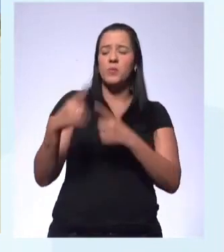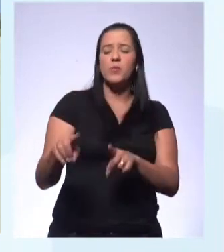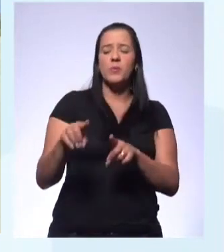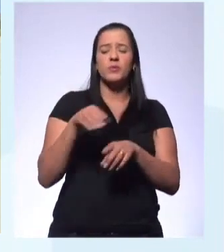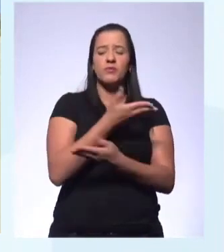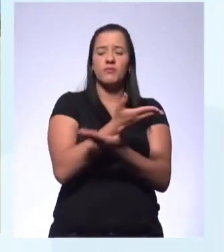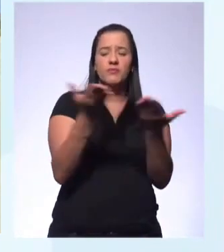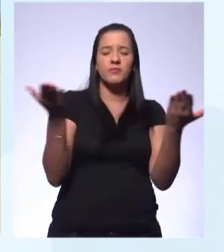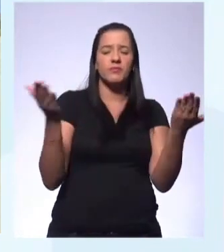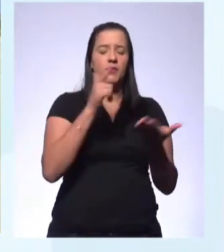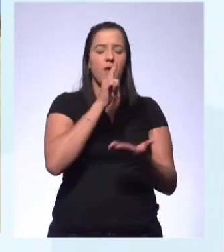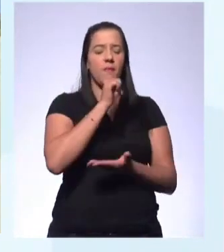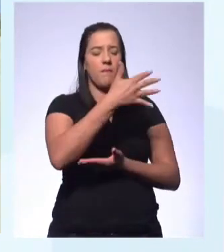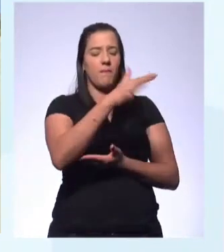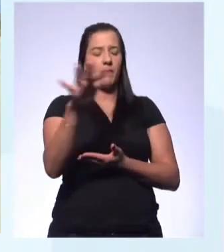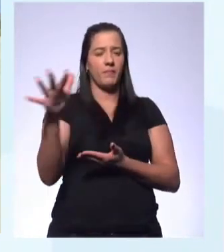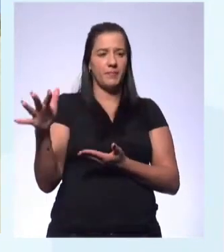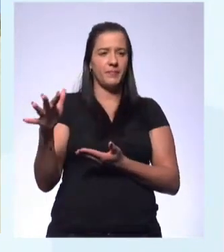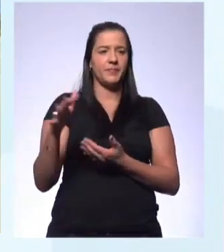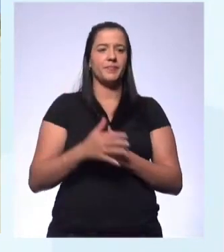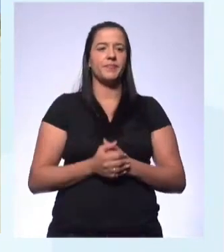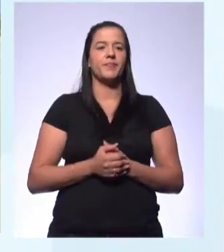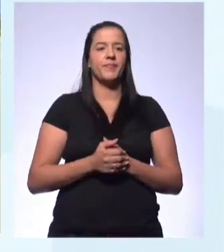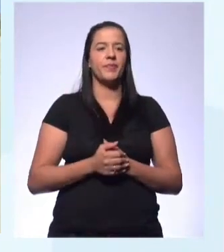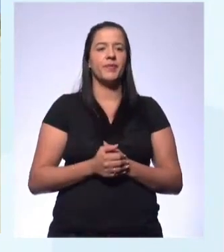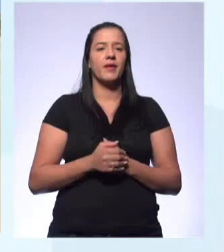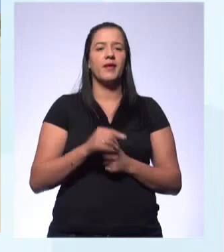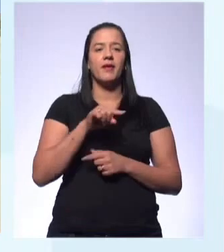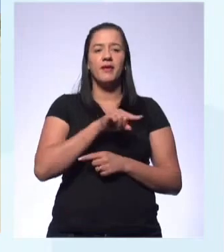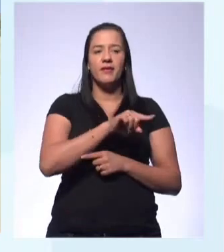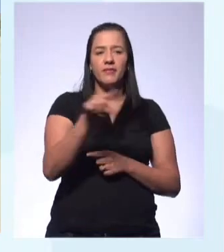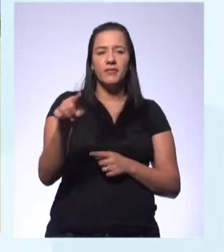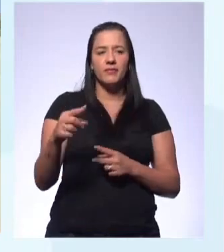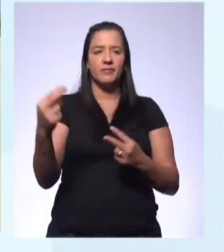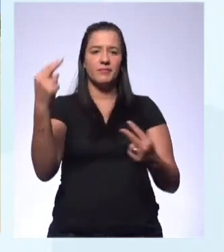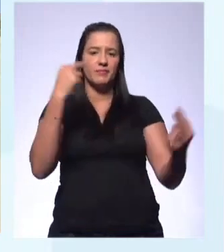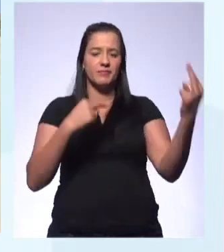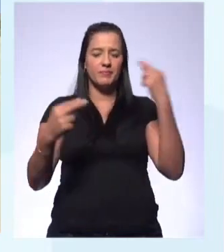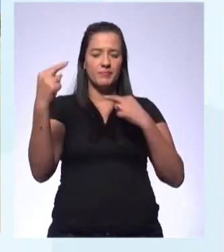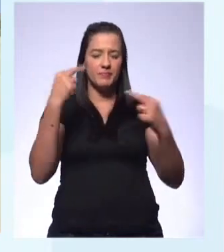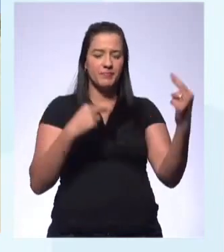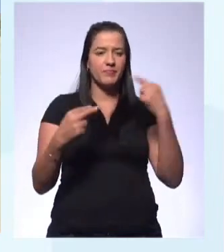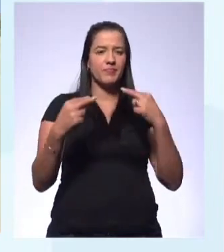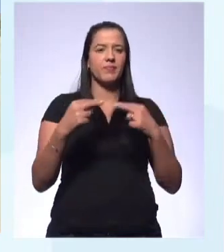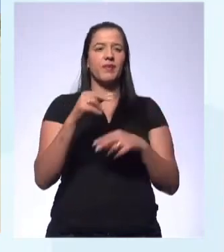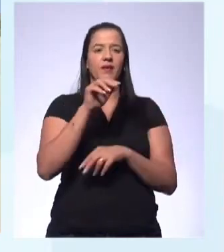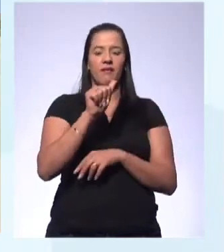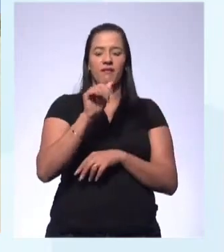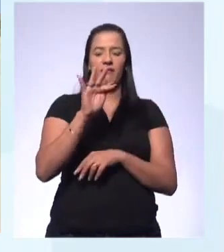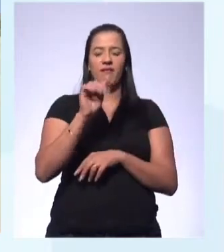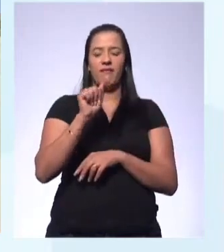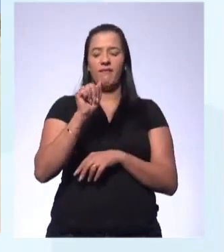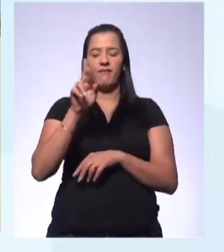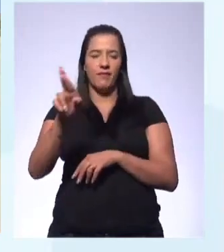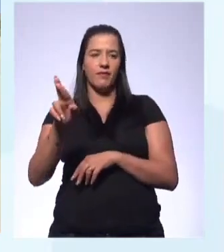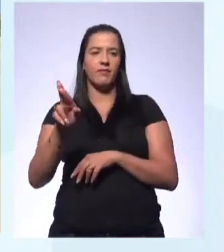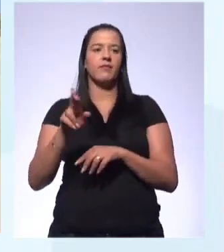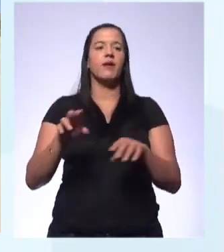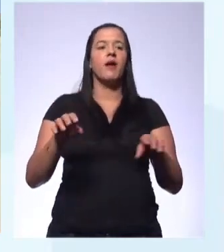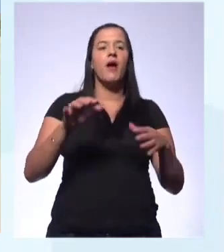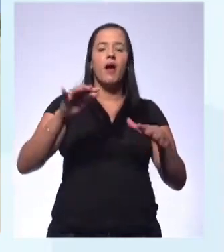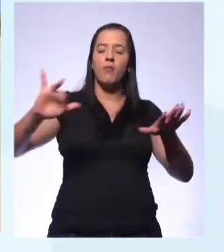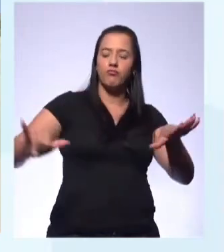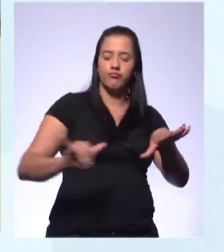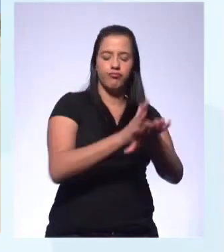mar, que ao ver-me pôs-te a arfar, arfar, quebrando as